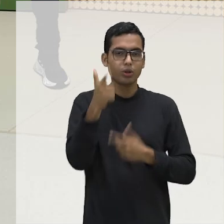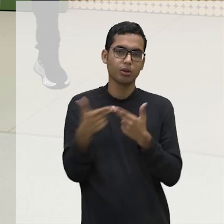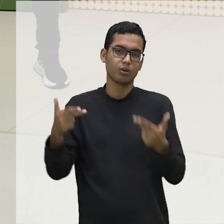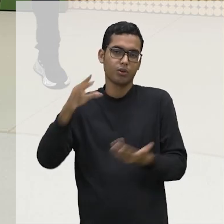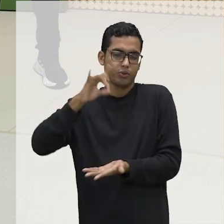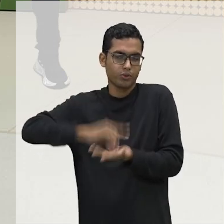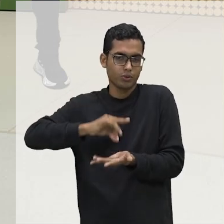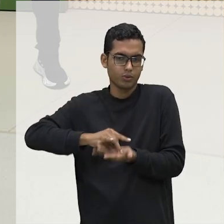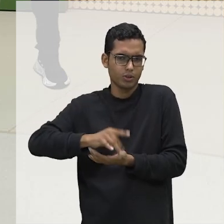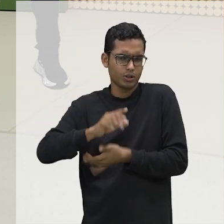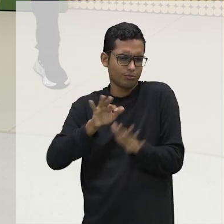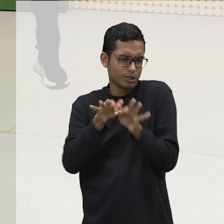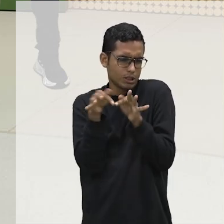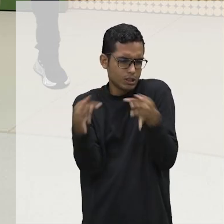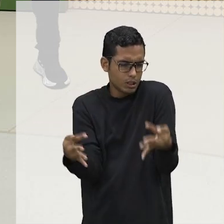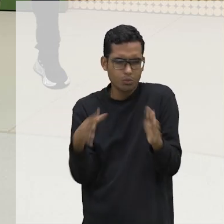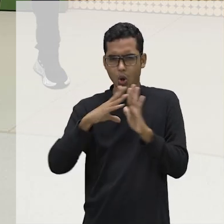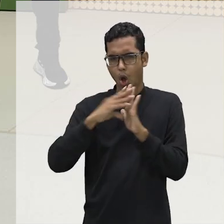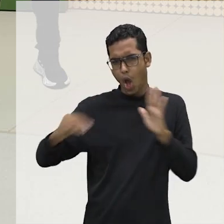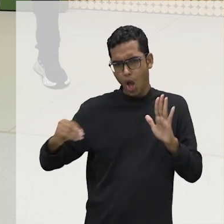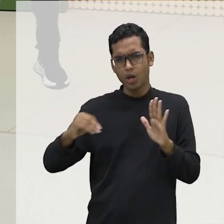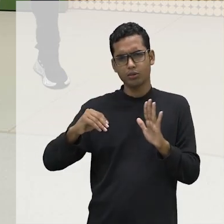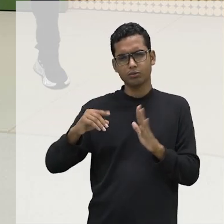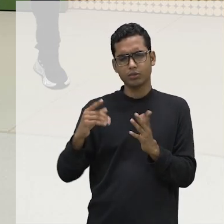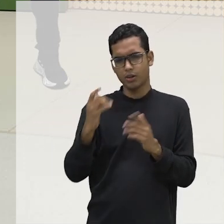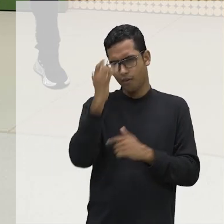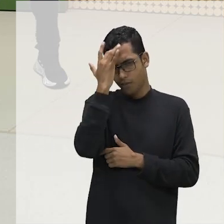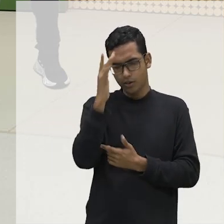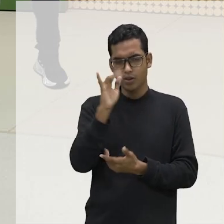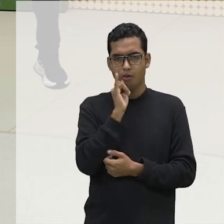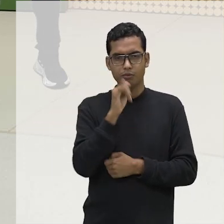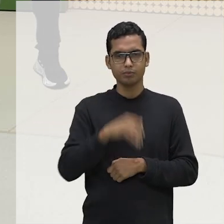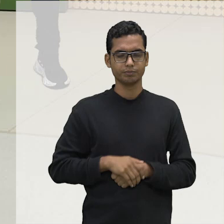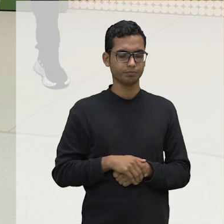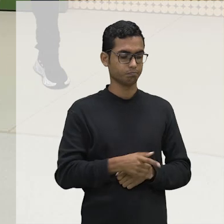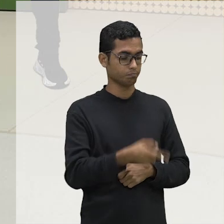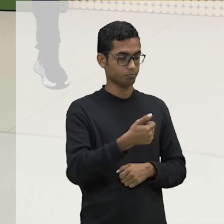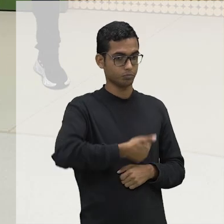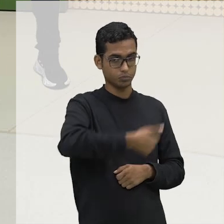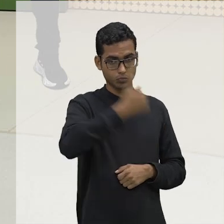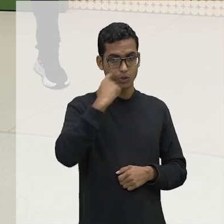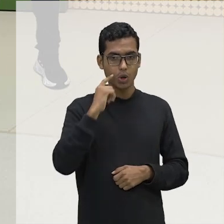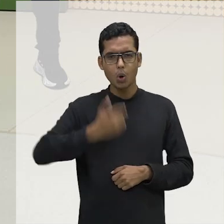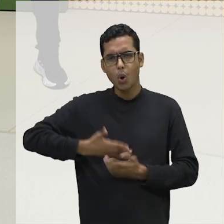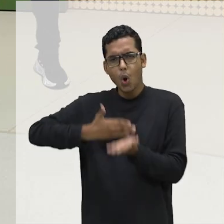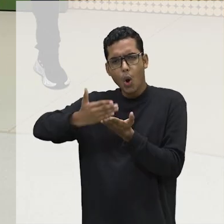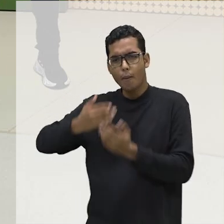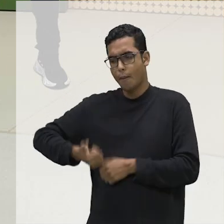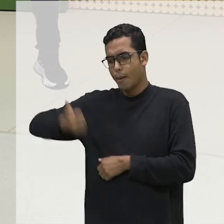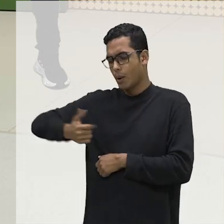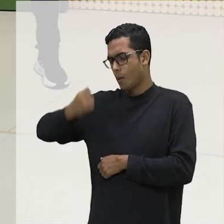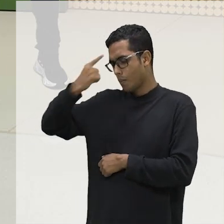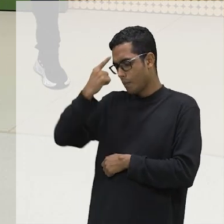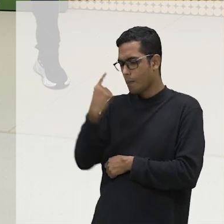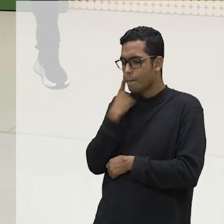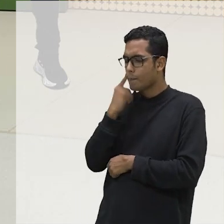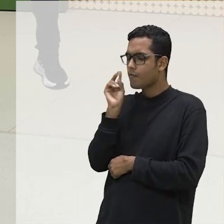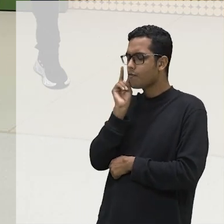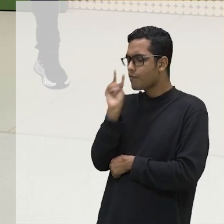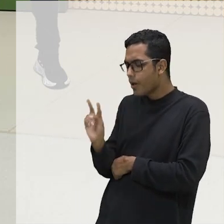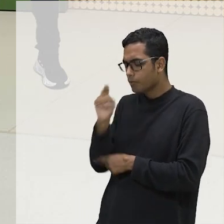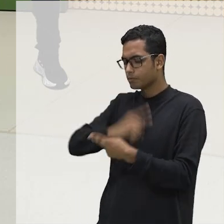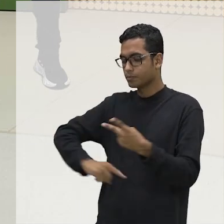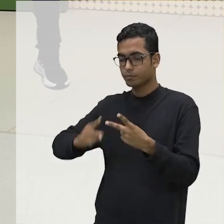um exemplo bem simples de um modelo que é linear, né? Onde você faz uma observação, uma pergunta, uma hipótese, uma previsão,